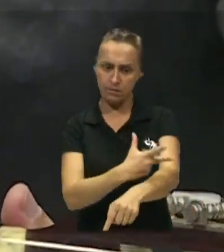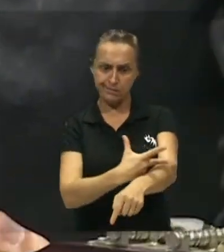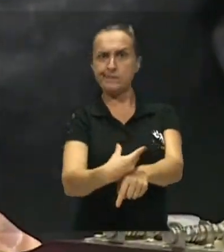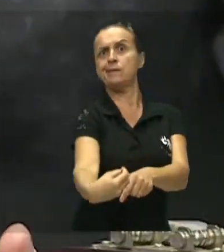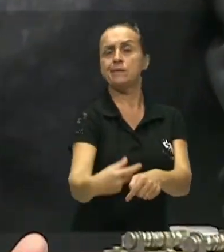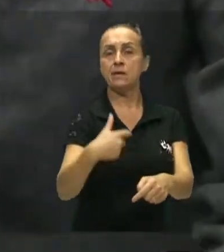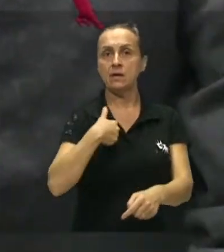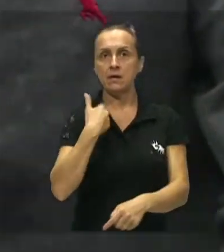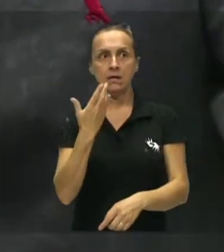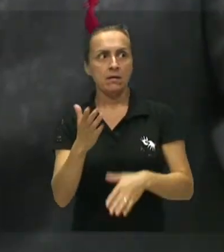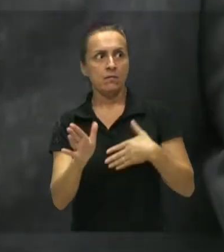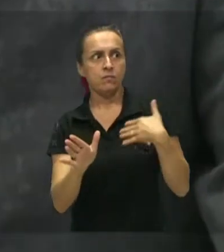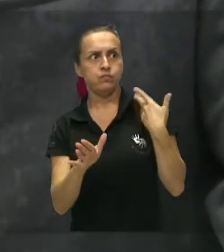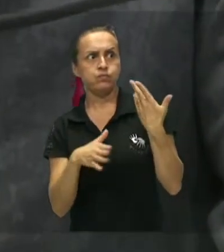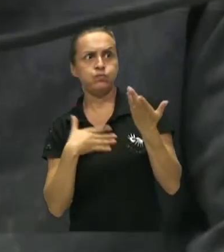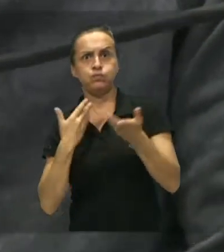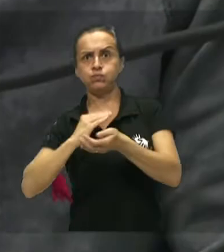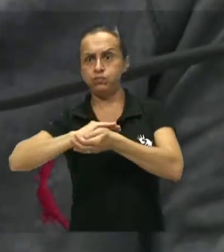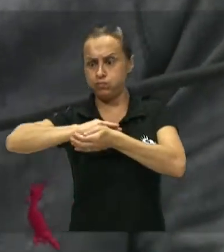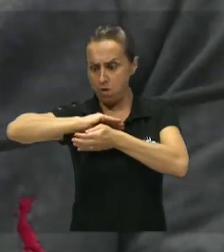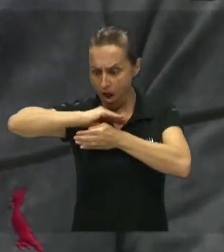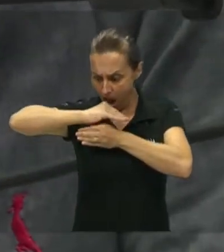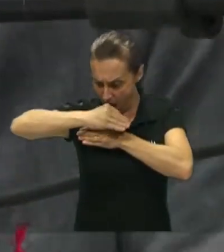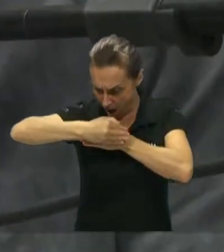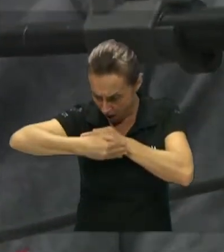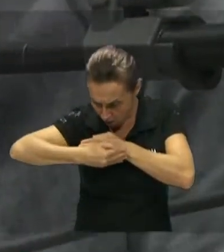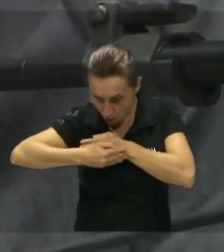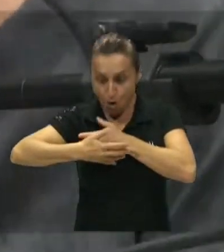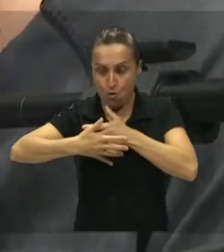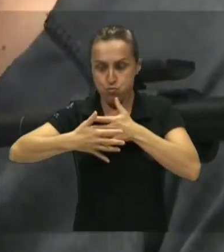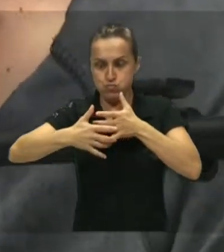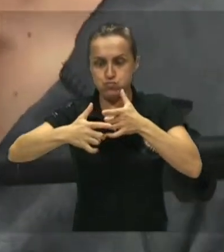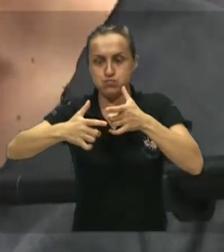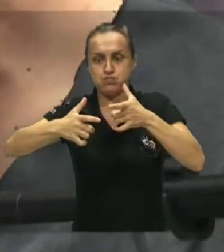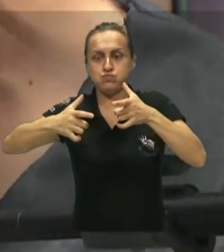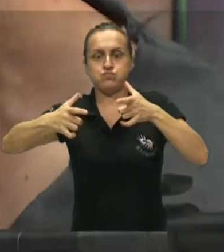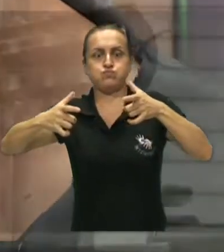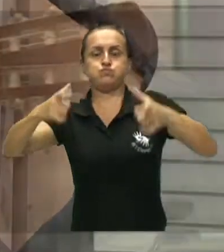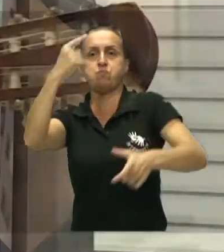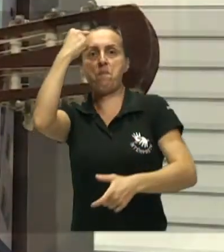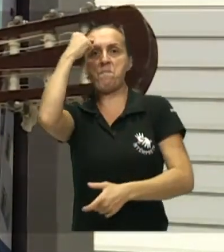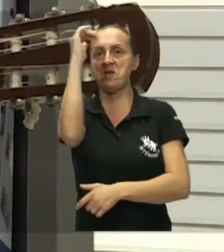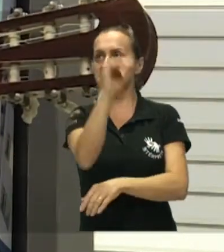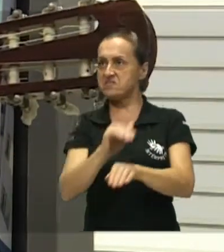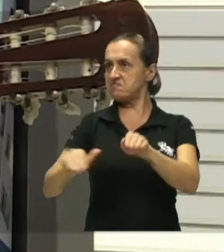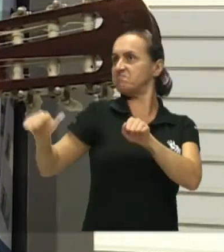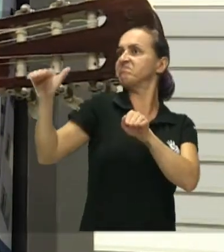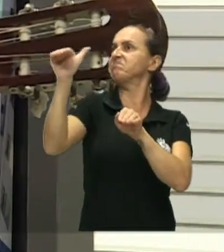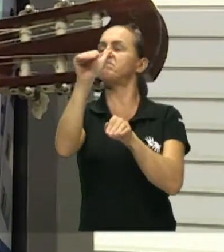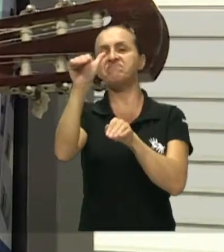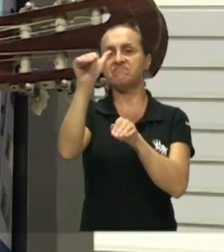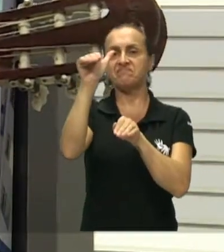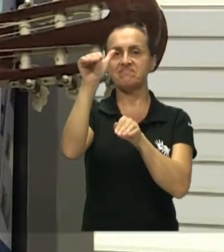causar espanto, pois seu ego infla tanto, pensa que é superior.